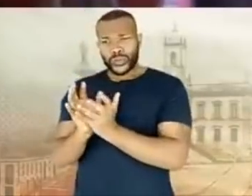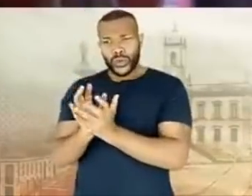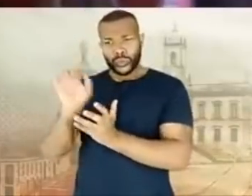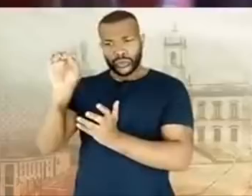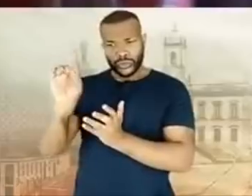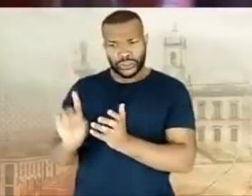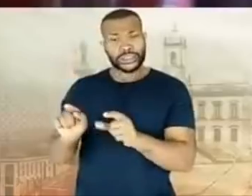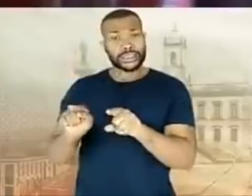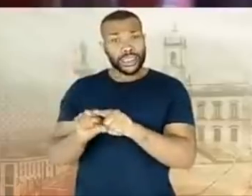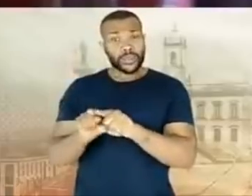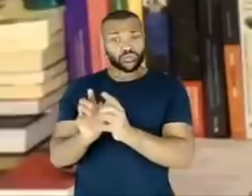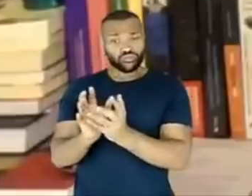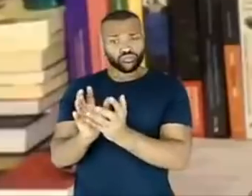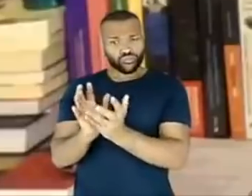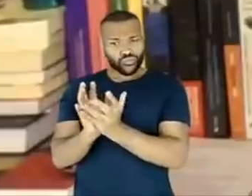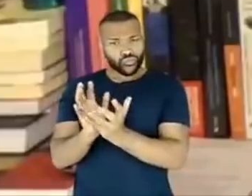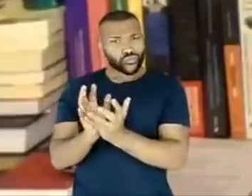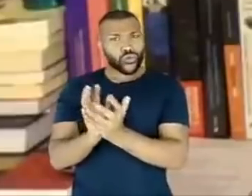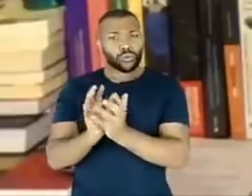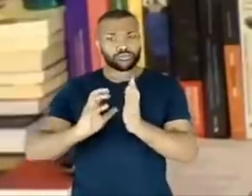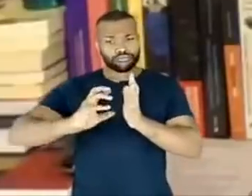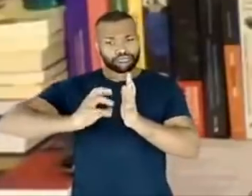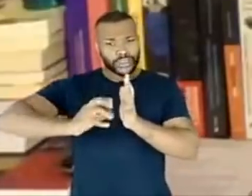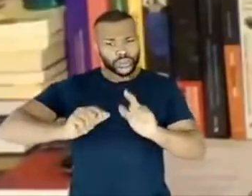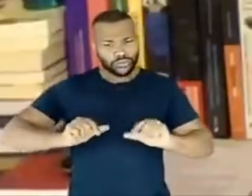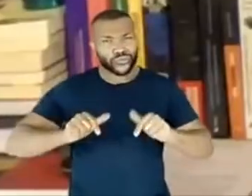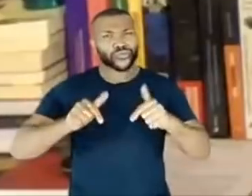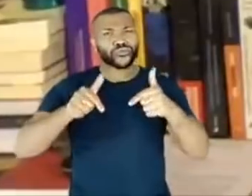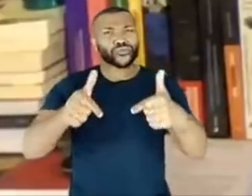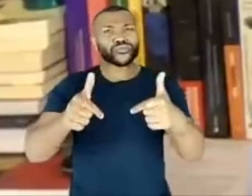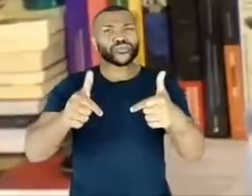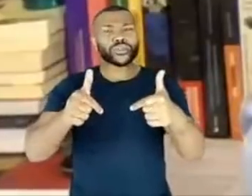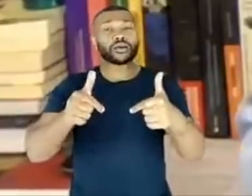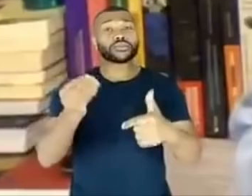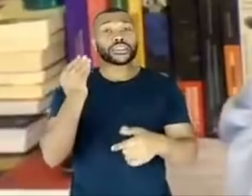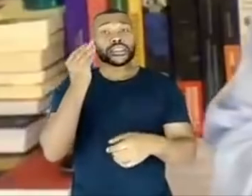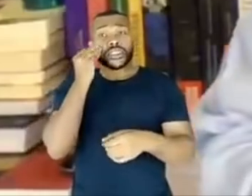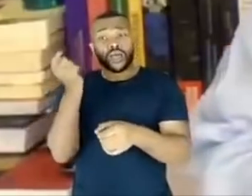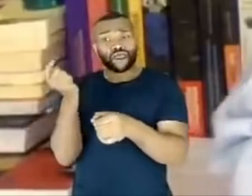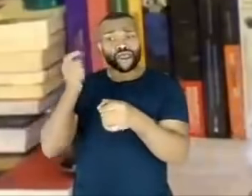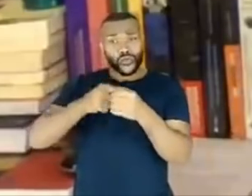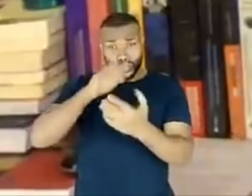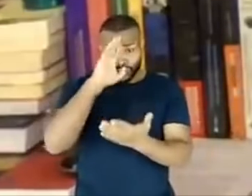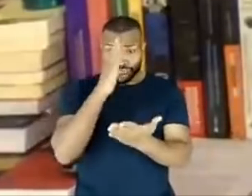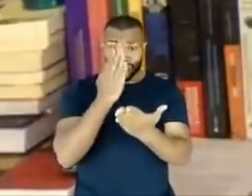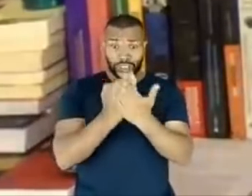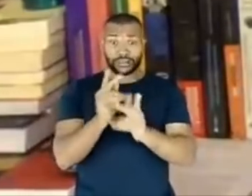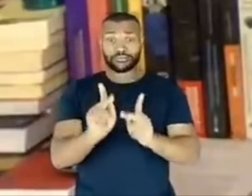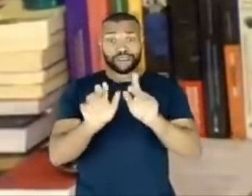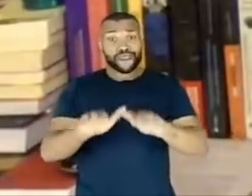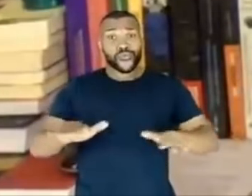ter daqui para frente para tentar recuperar a confiança do povo brasileiro e para